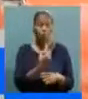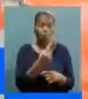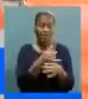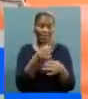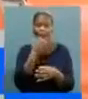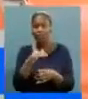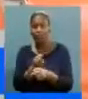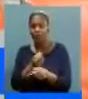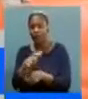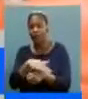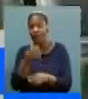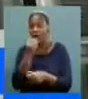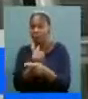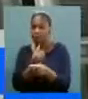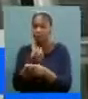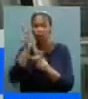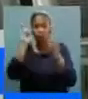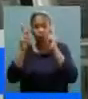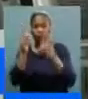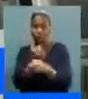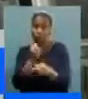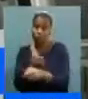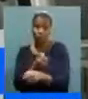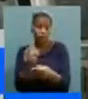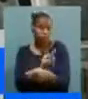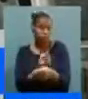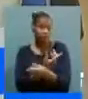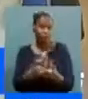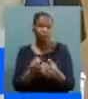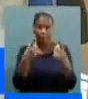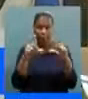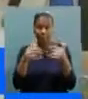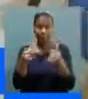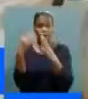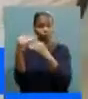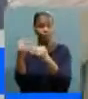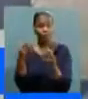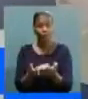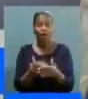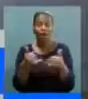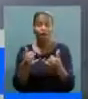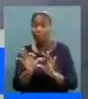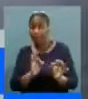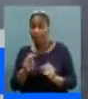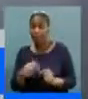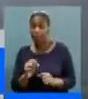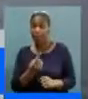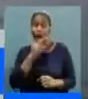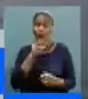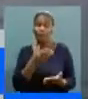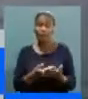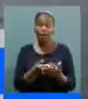e atuam no ramo da alimentação, indústria e serviços. Empresas que vão ser capacitadas e estarem aptas para atender